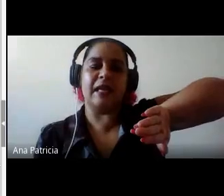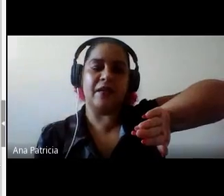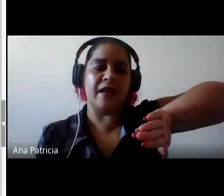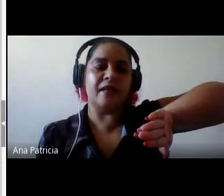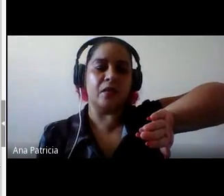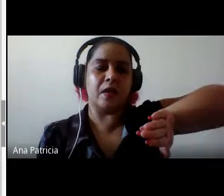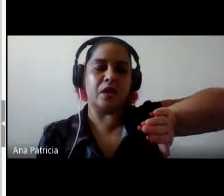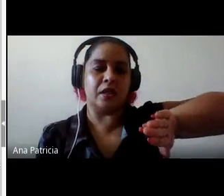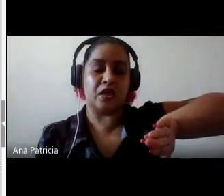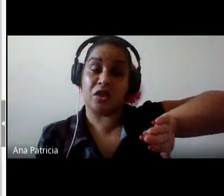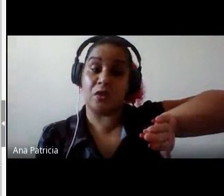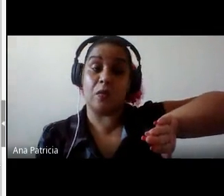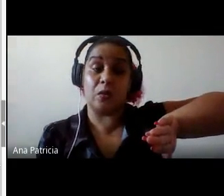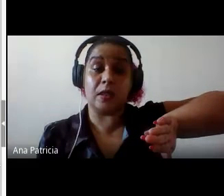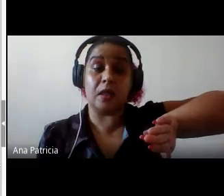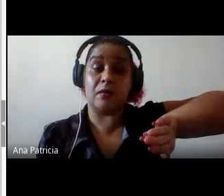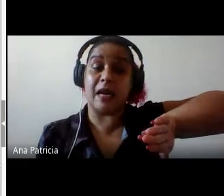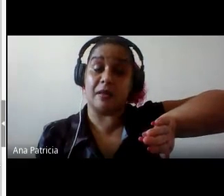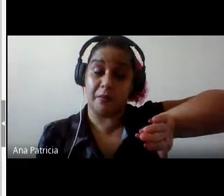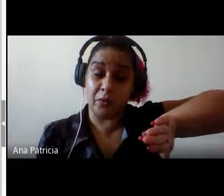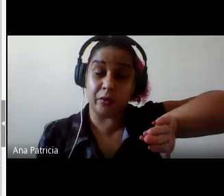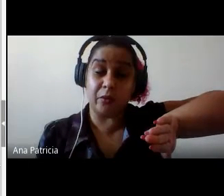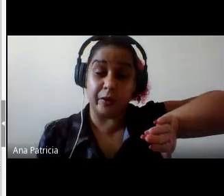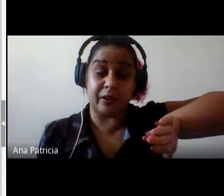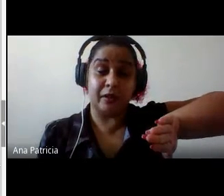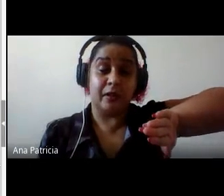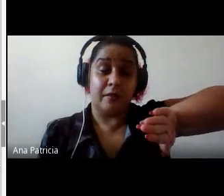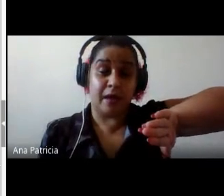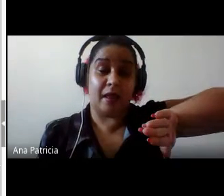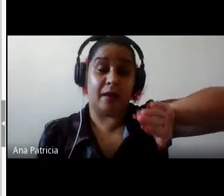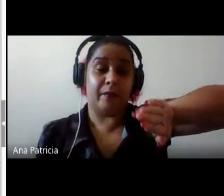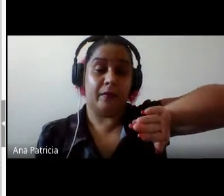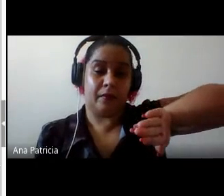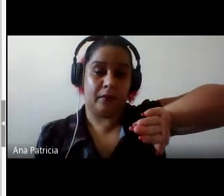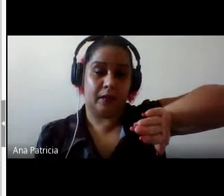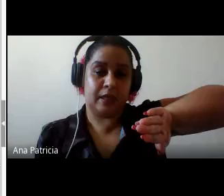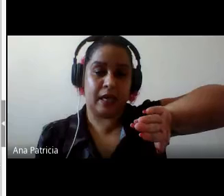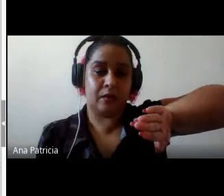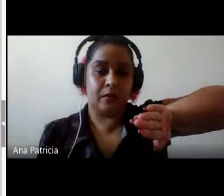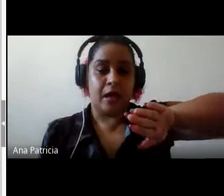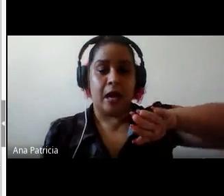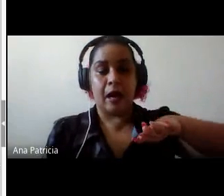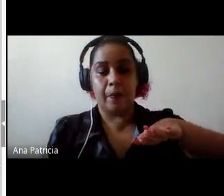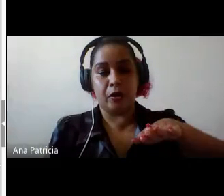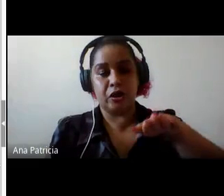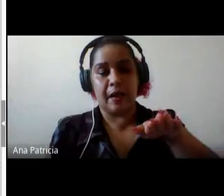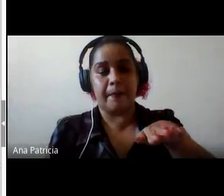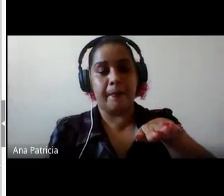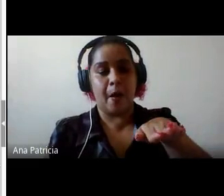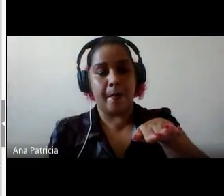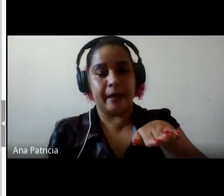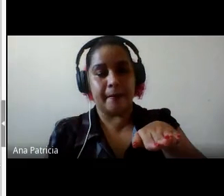Tem sinais que faz isso com a gente, deixa a gente com uma dorzinha no braço muito ruim, mas tem, certo? Ela pode